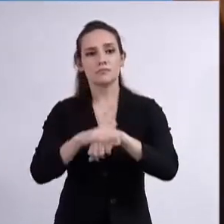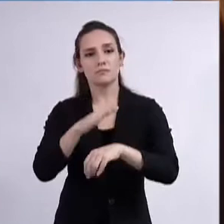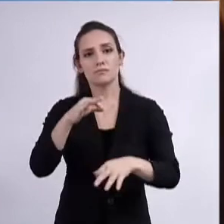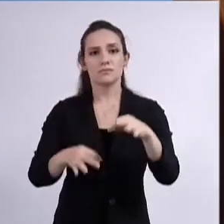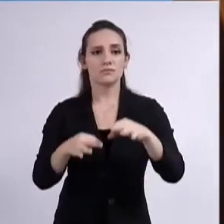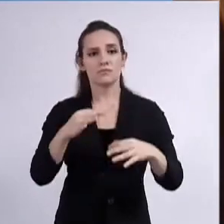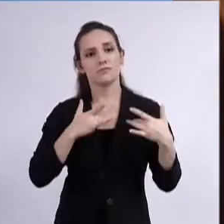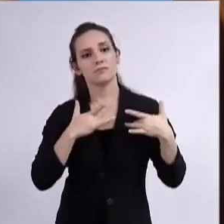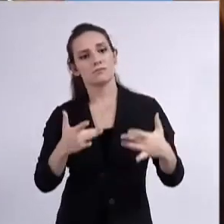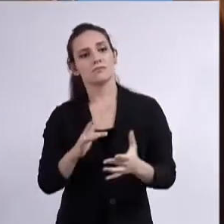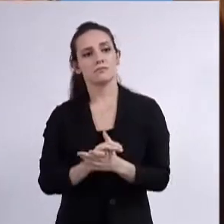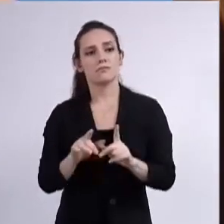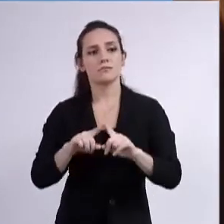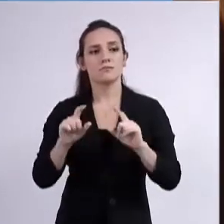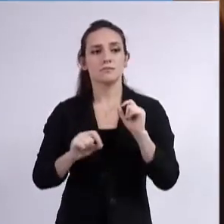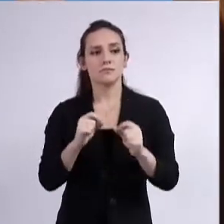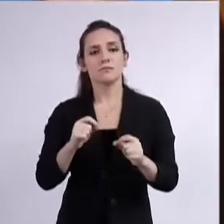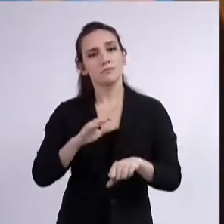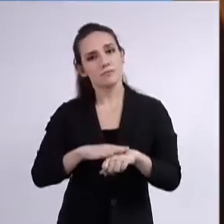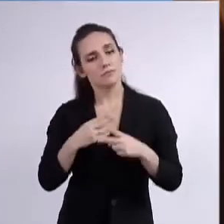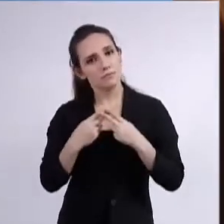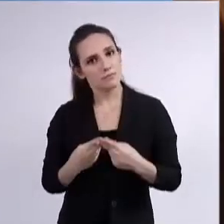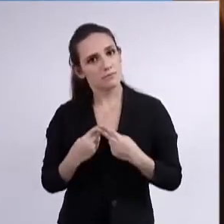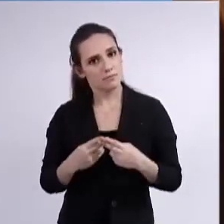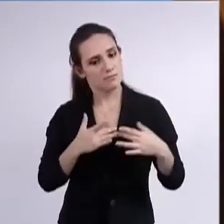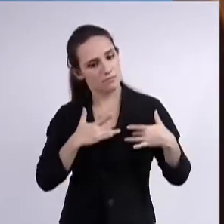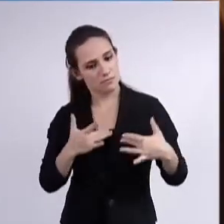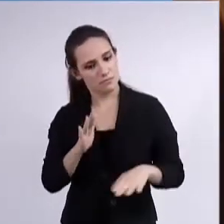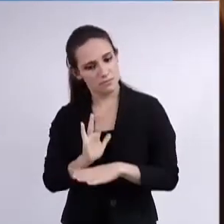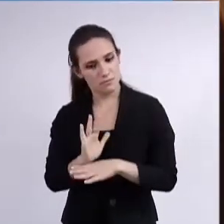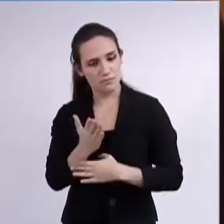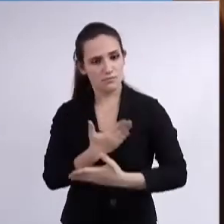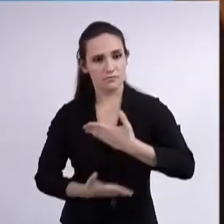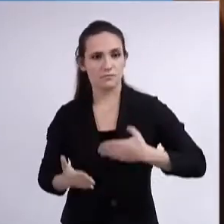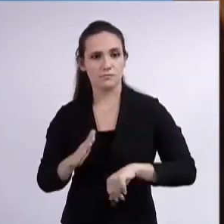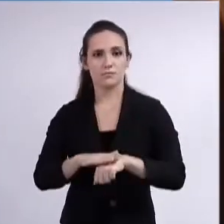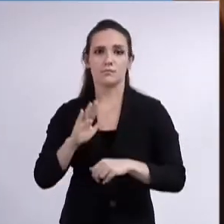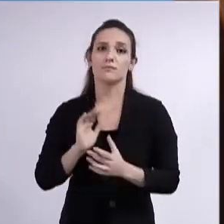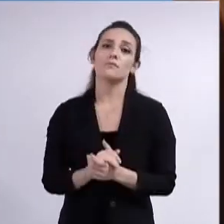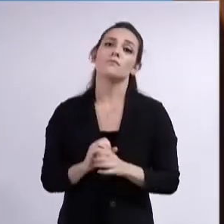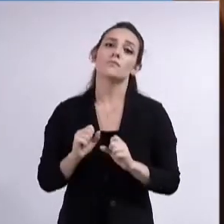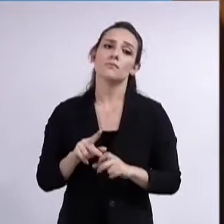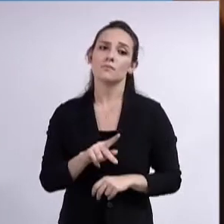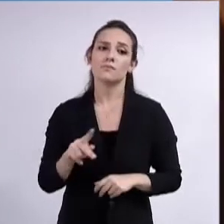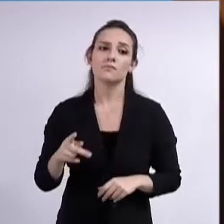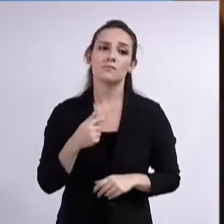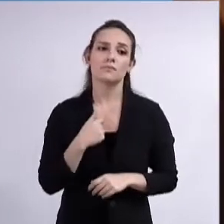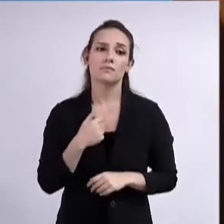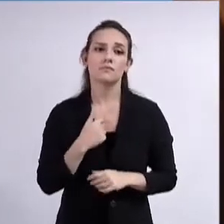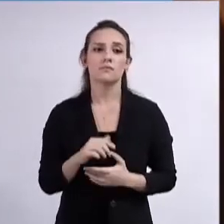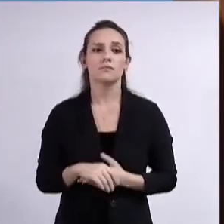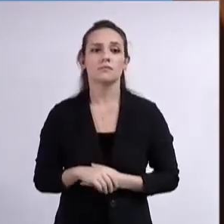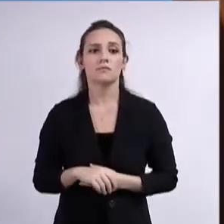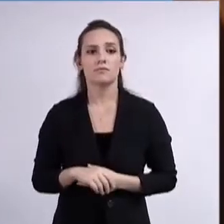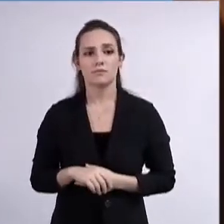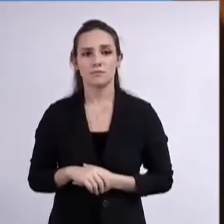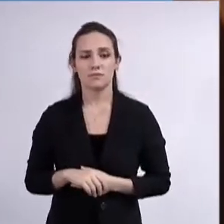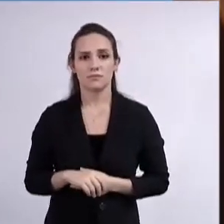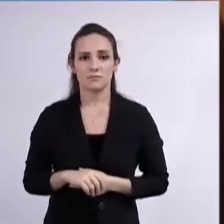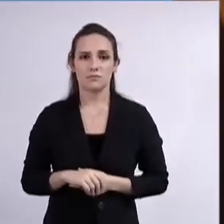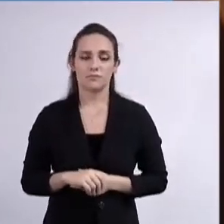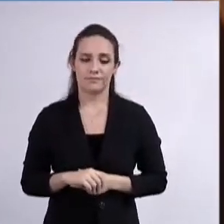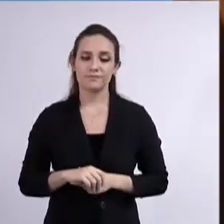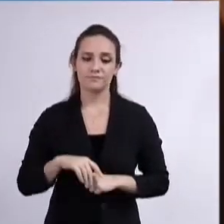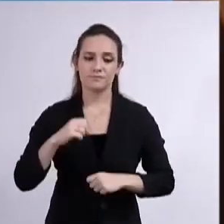mais fraterna, mas acima de tudo mais tolerante e mais solidária. Senhor presidente, eu fiz questão de usar o tempo na